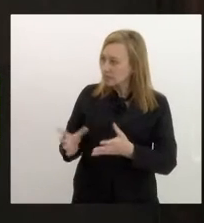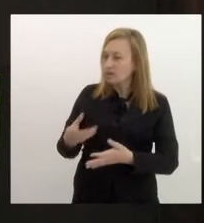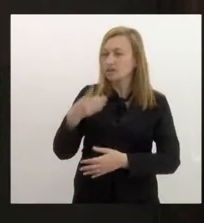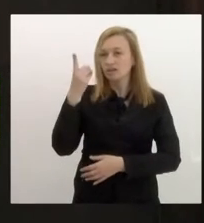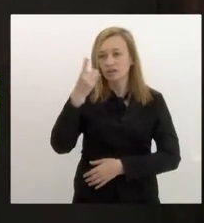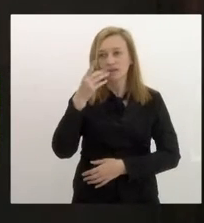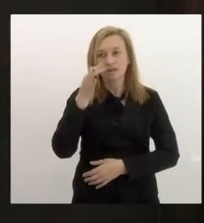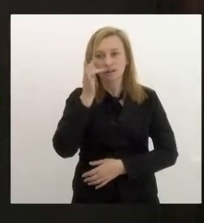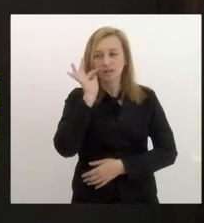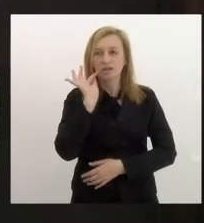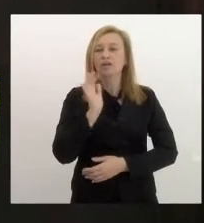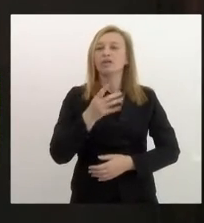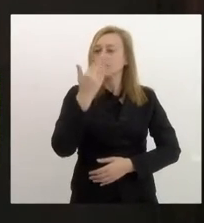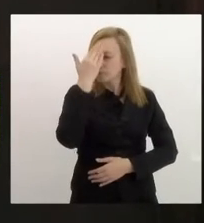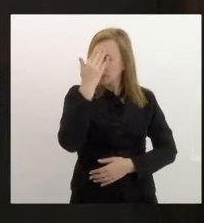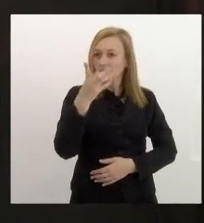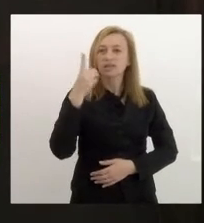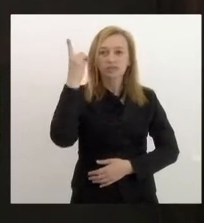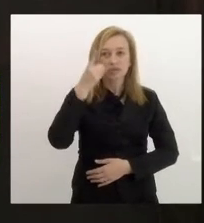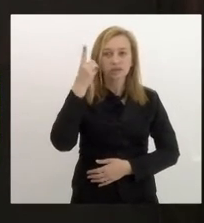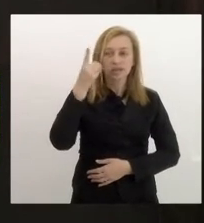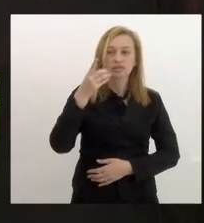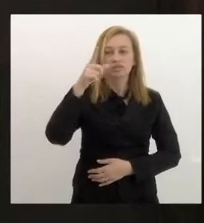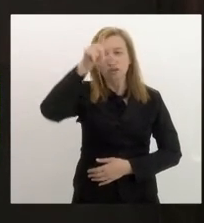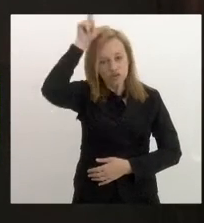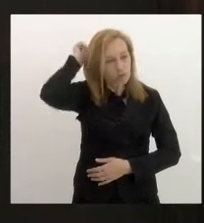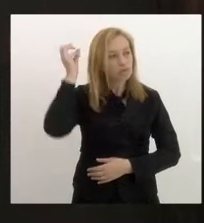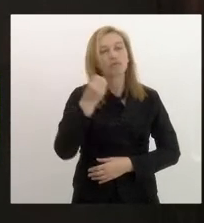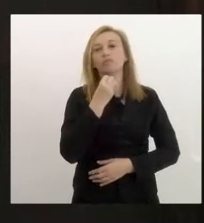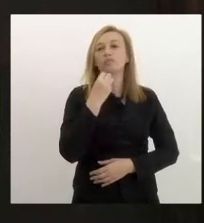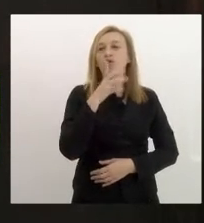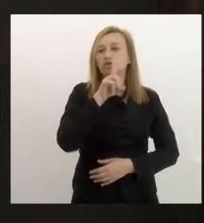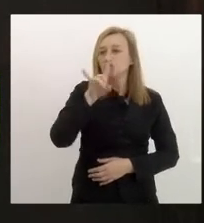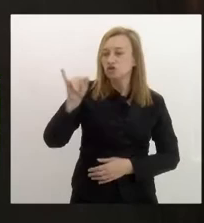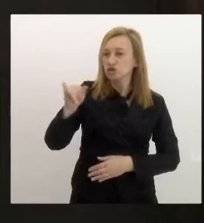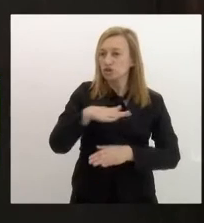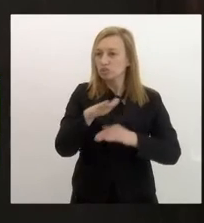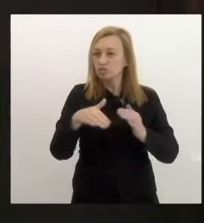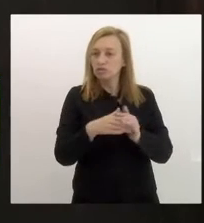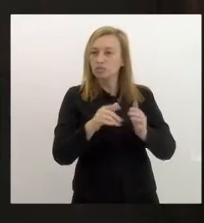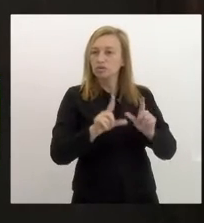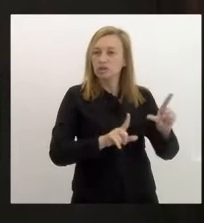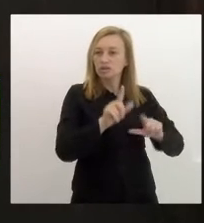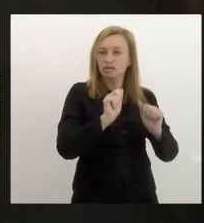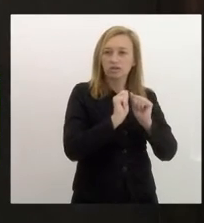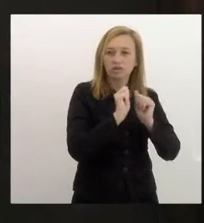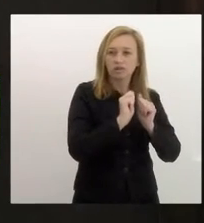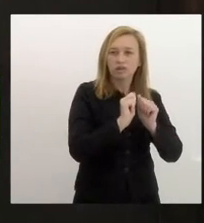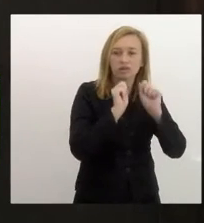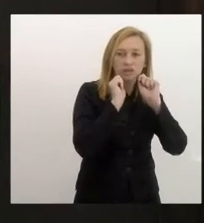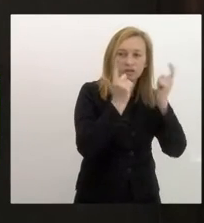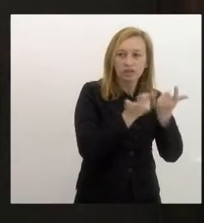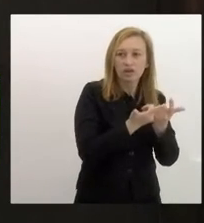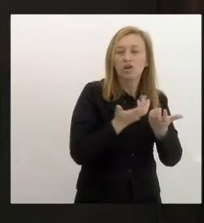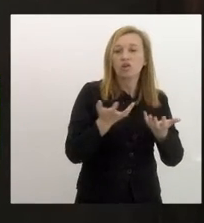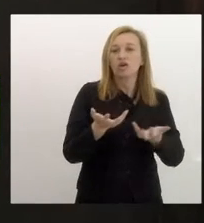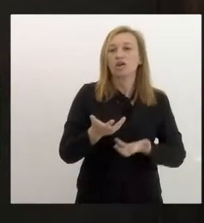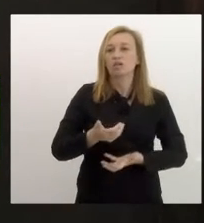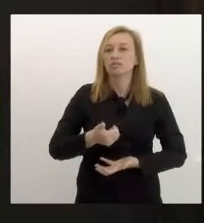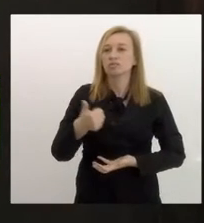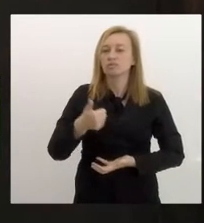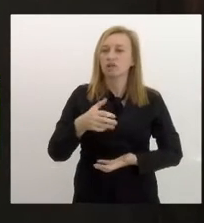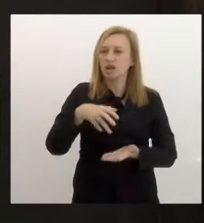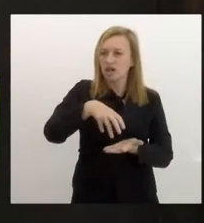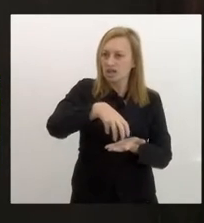Deputado Luiz Paulo Bom dia a todas e todos Bom dia que nos acompanha pela TV alerj Eu quero primeiro